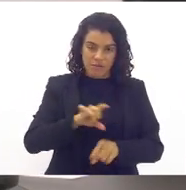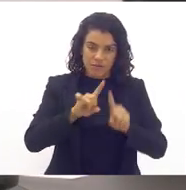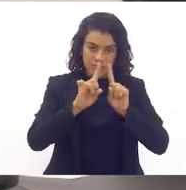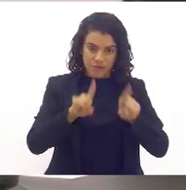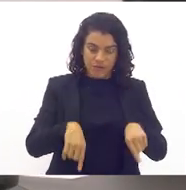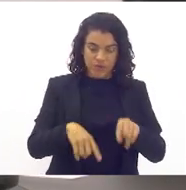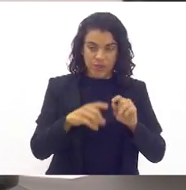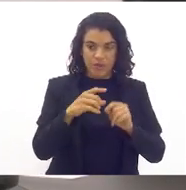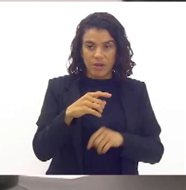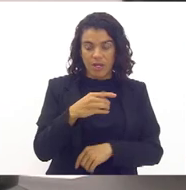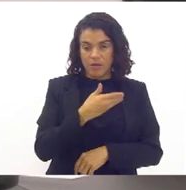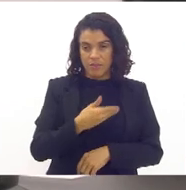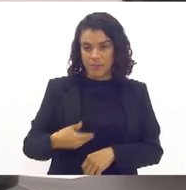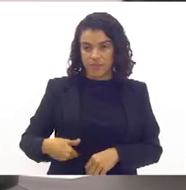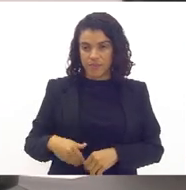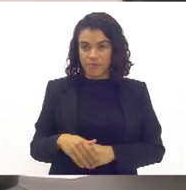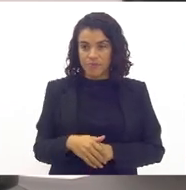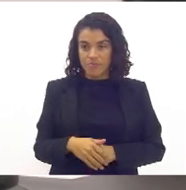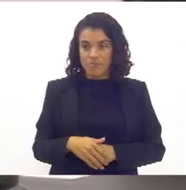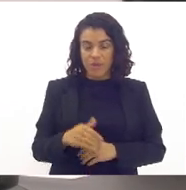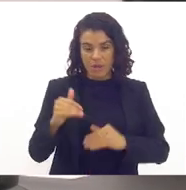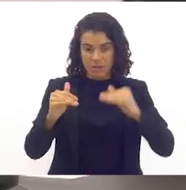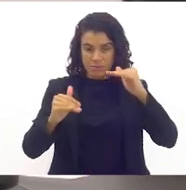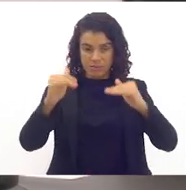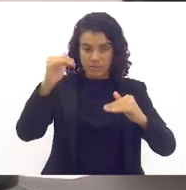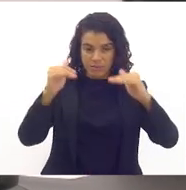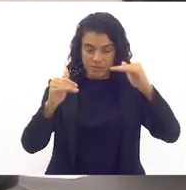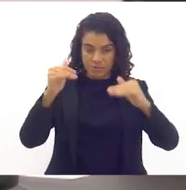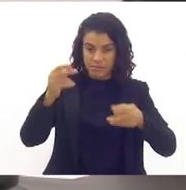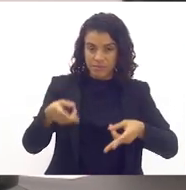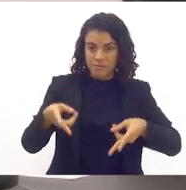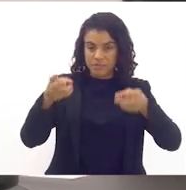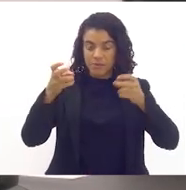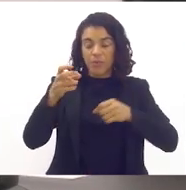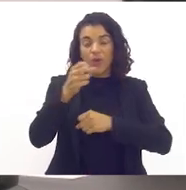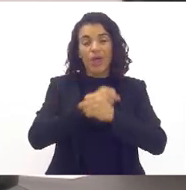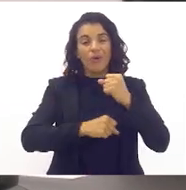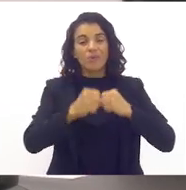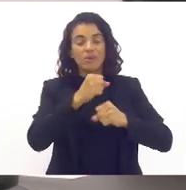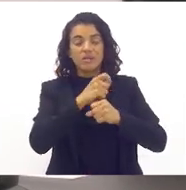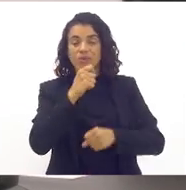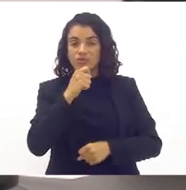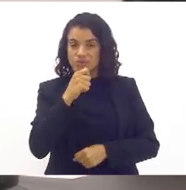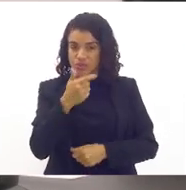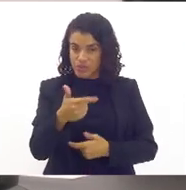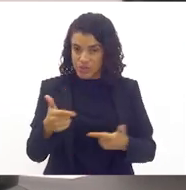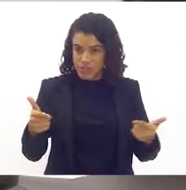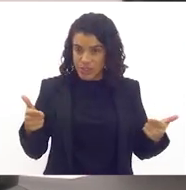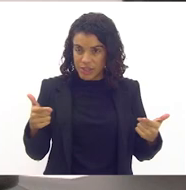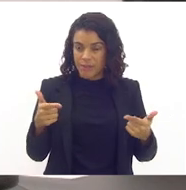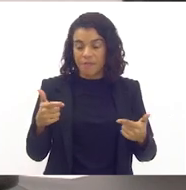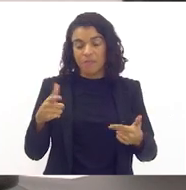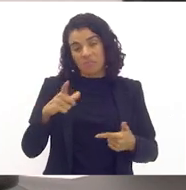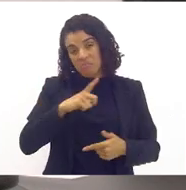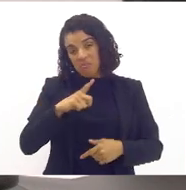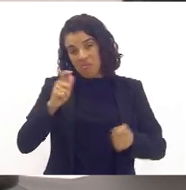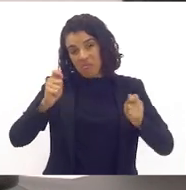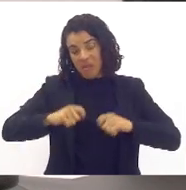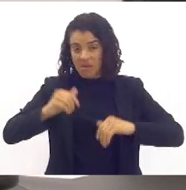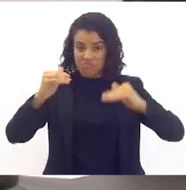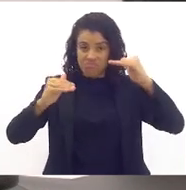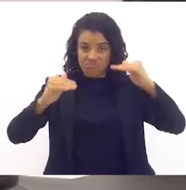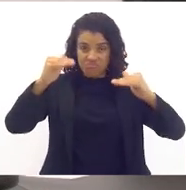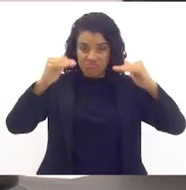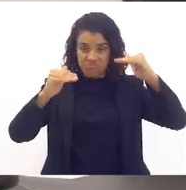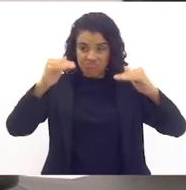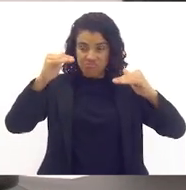ou não, bem, assim, o patamar mais elevado se observa em relação ao ano passado, quando a gente não tinha essa recomposição feita. Havendo espaço para a gente fazer aquelas